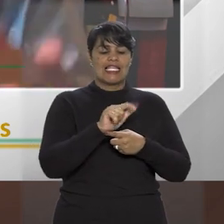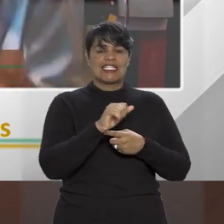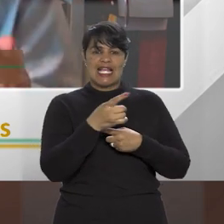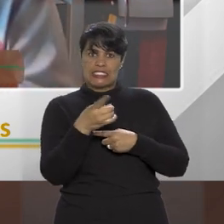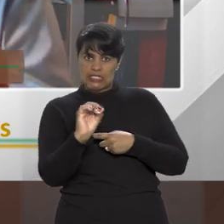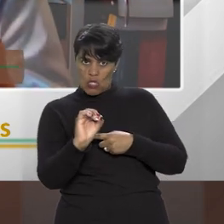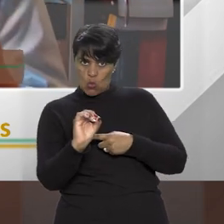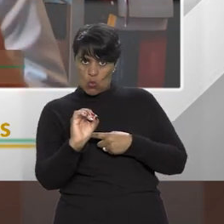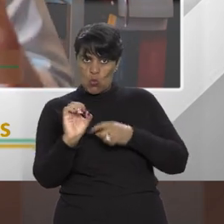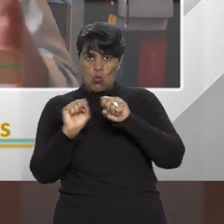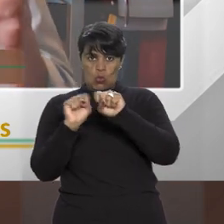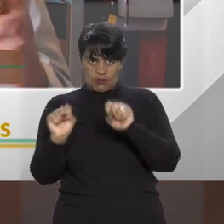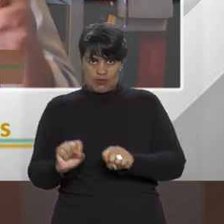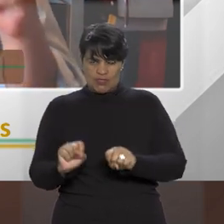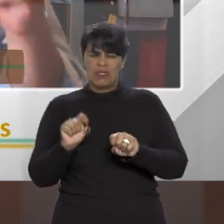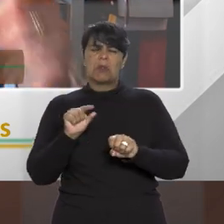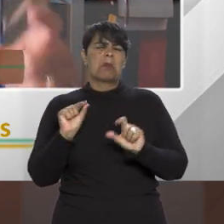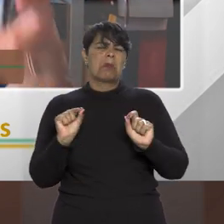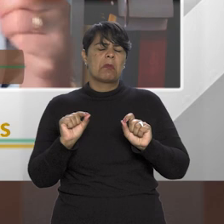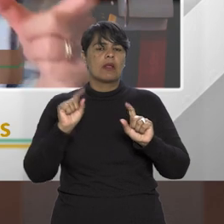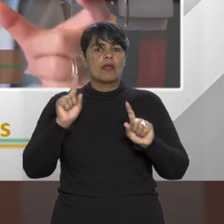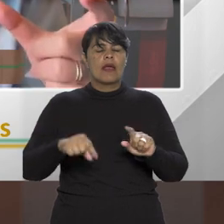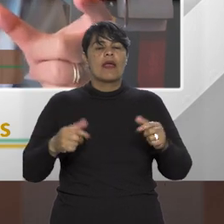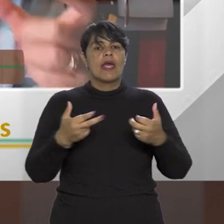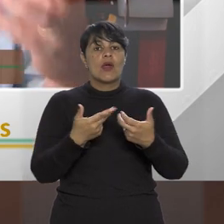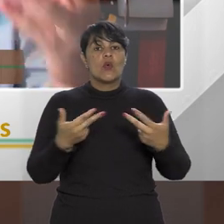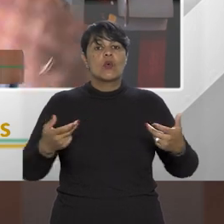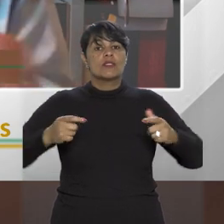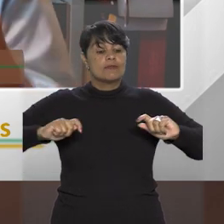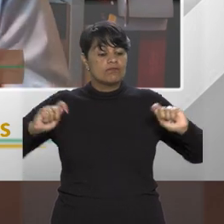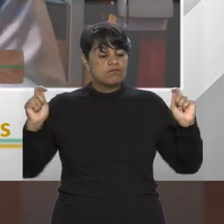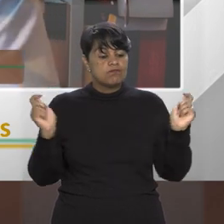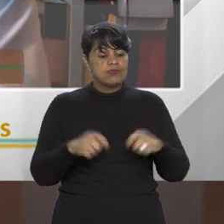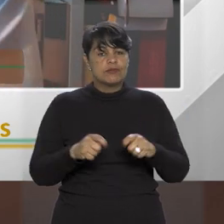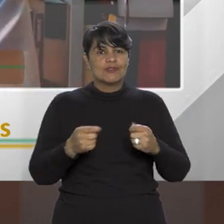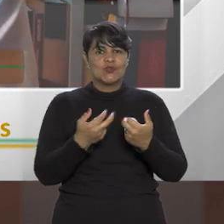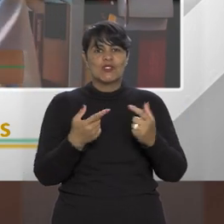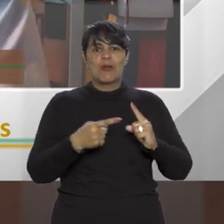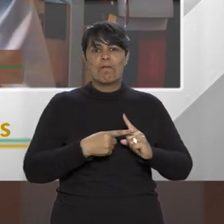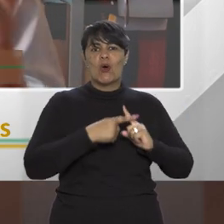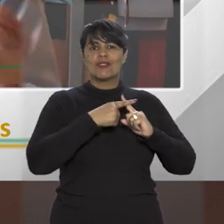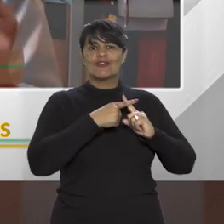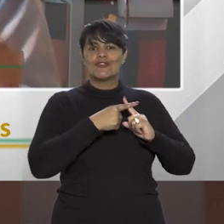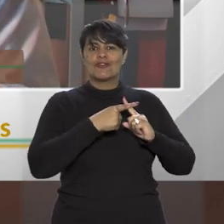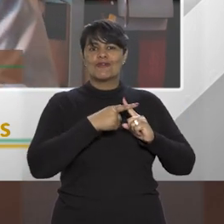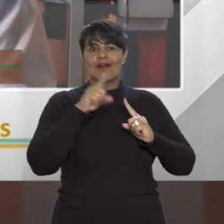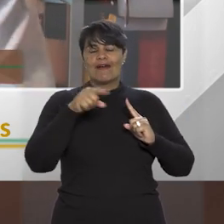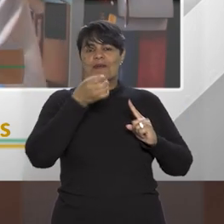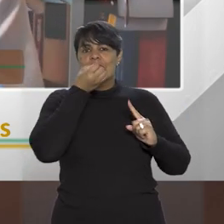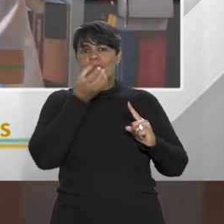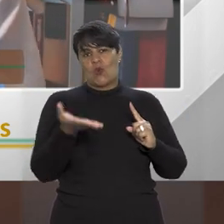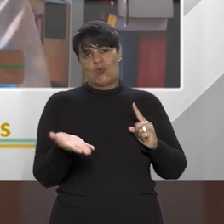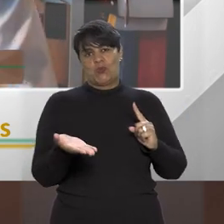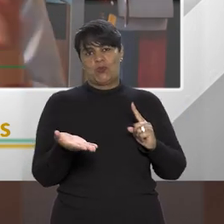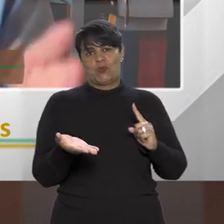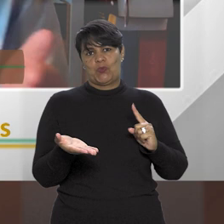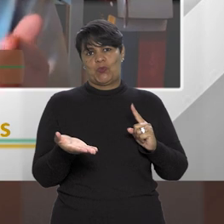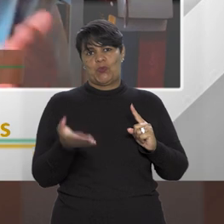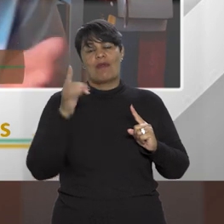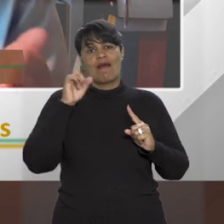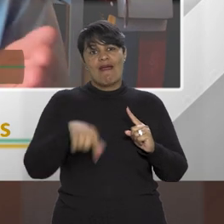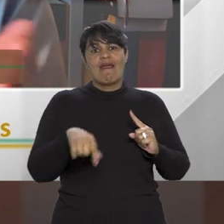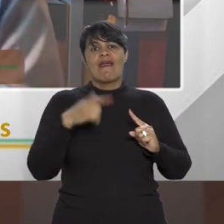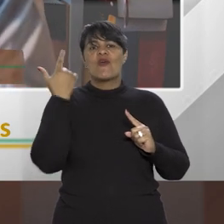energias positivas do sistema, quer dizer, faz com que o sistema de justiça no Brasil funcione melhor, azeita, né? Uma espécie de